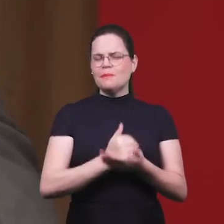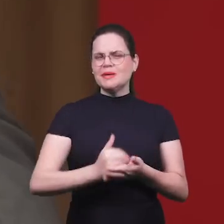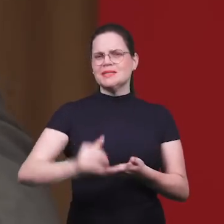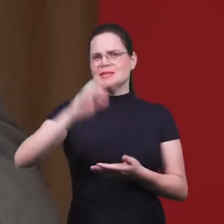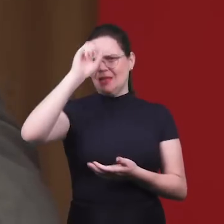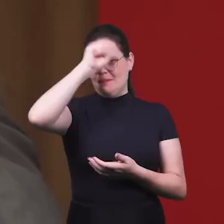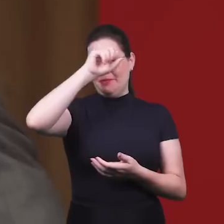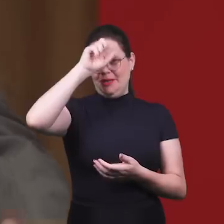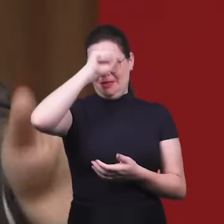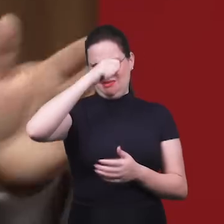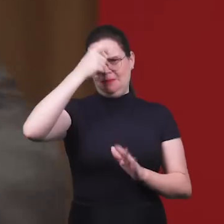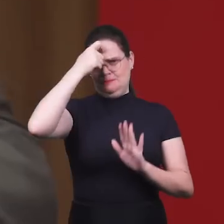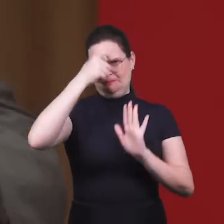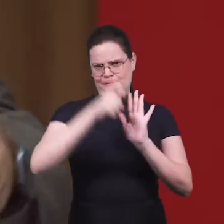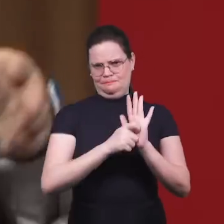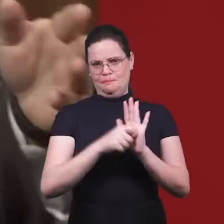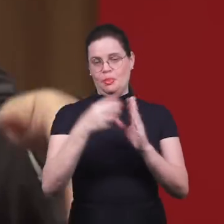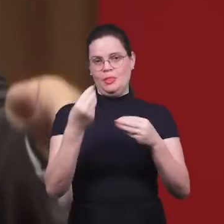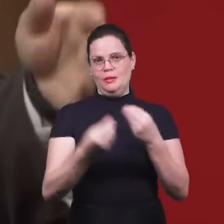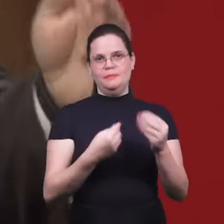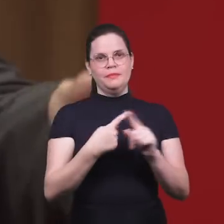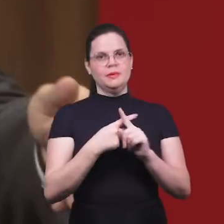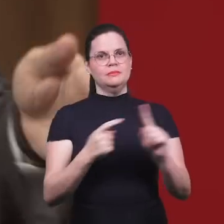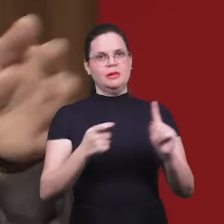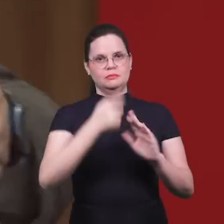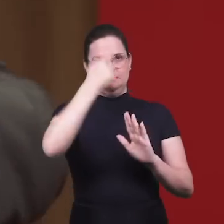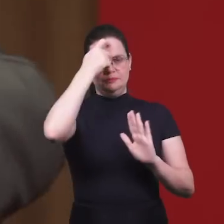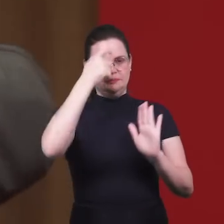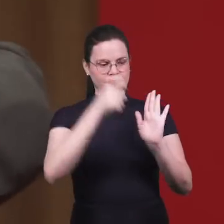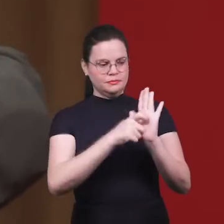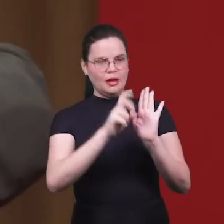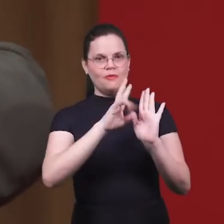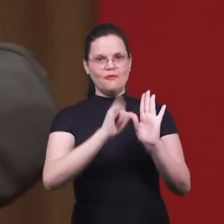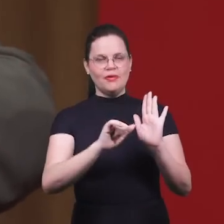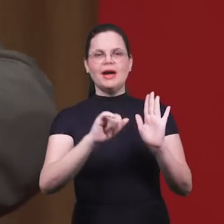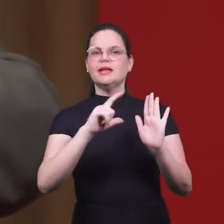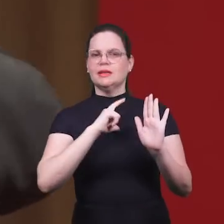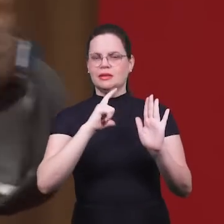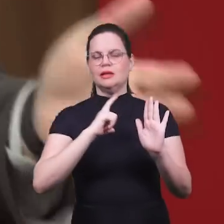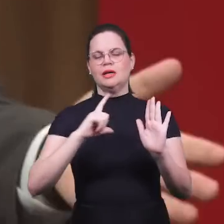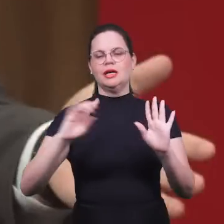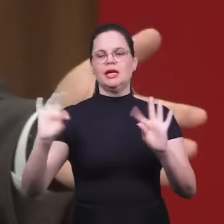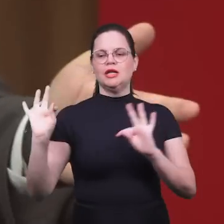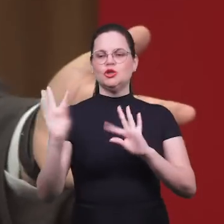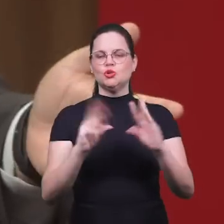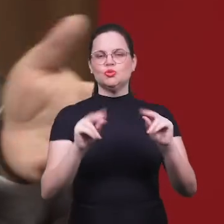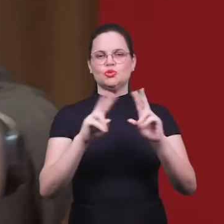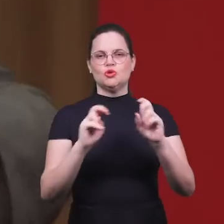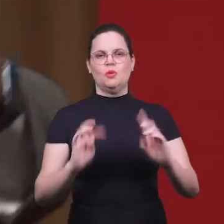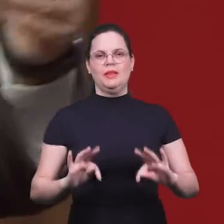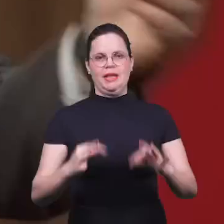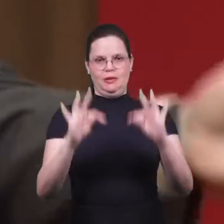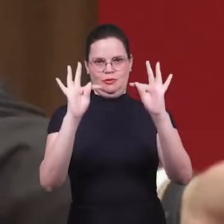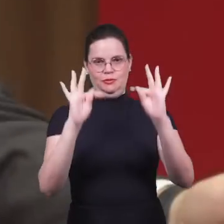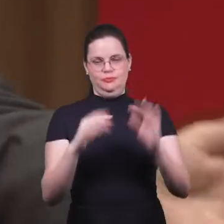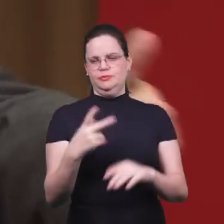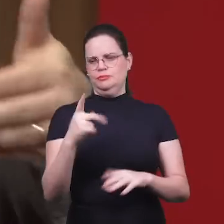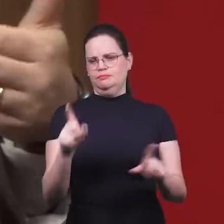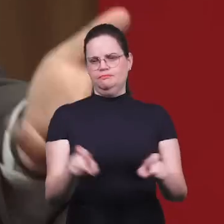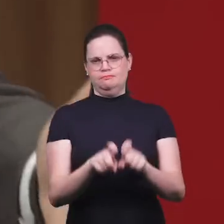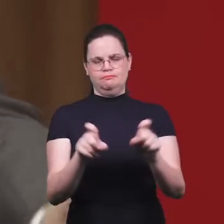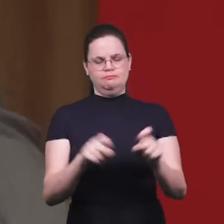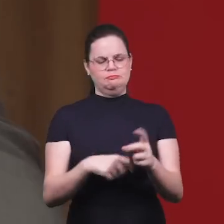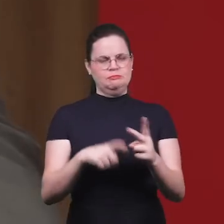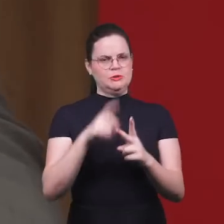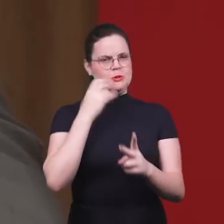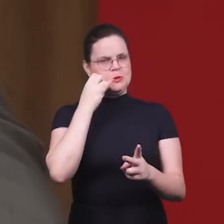que inteligência artificial vai estar em tudo que você for utilizar de dispositivos tecnológicos, no seu computador, no